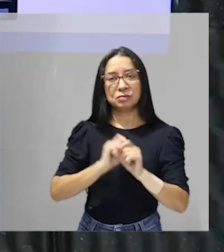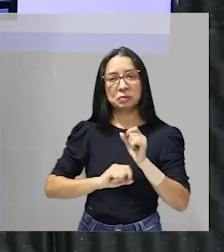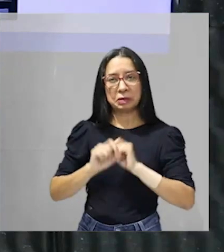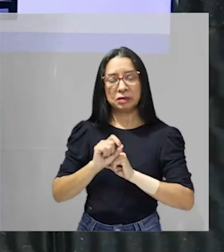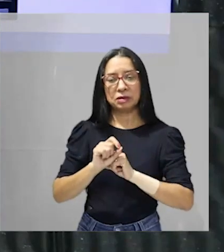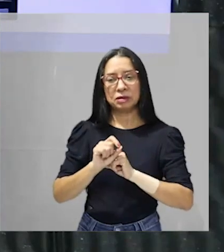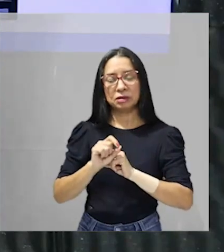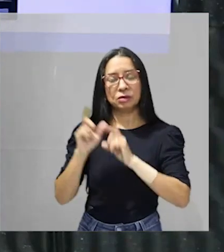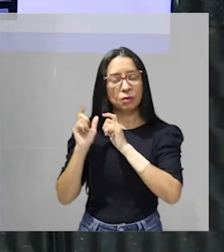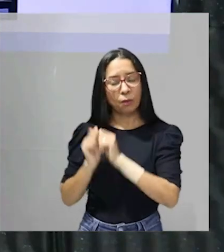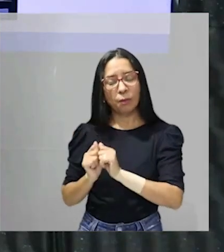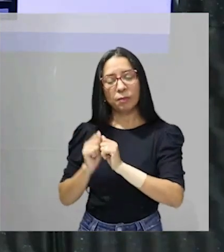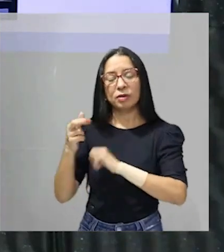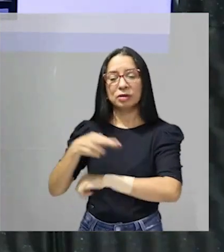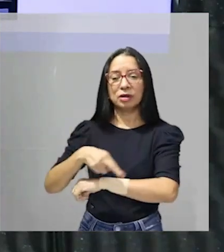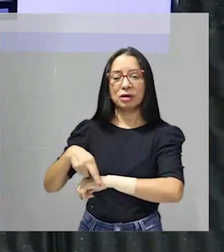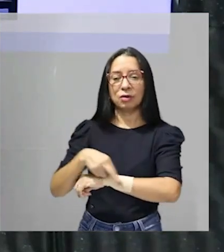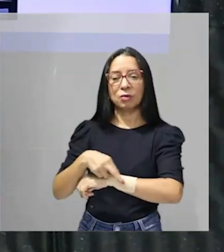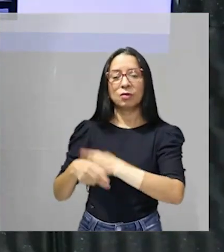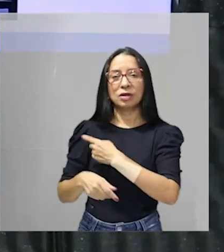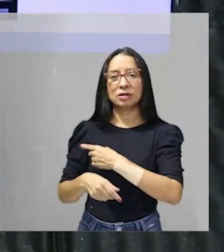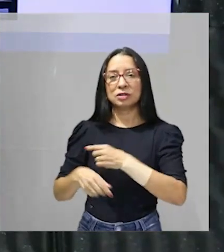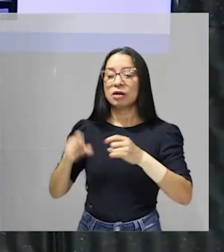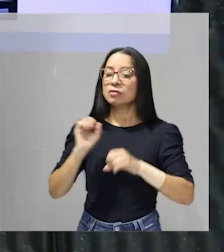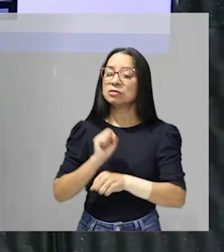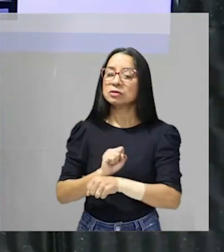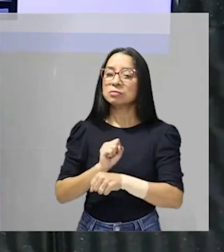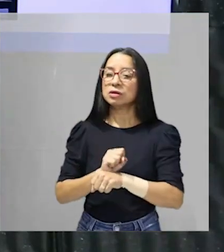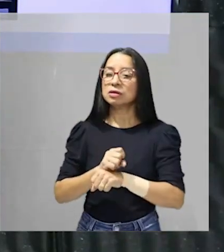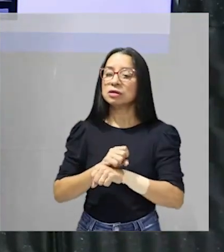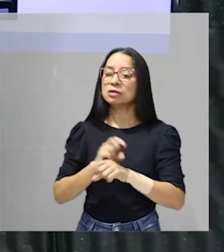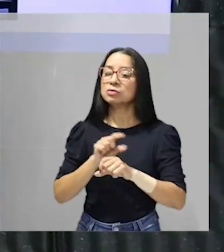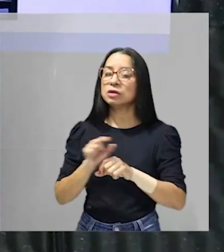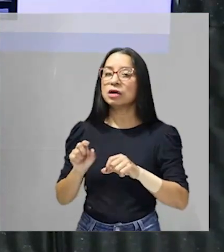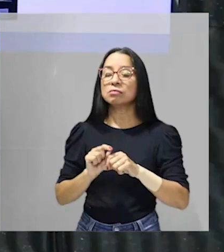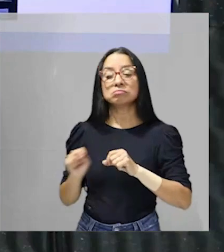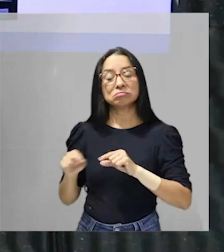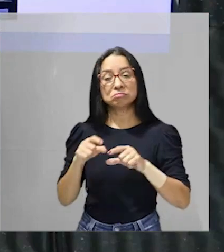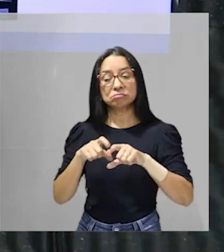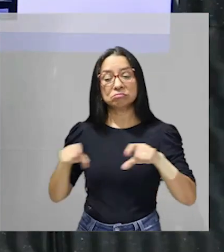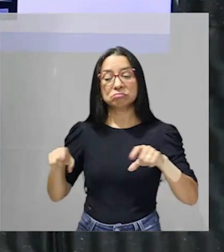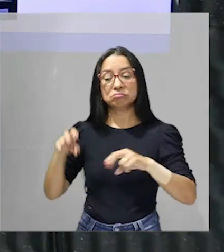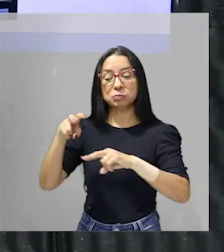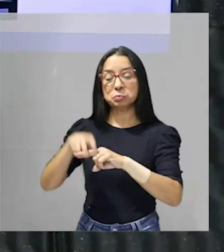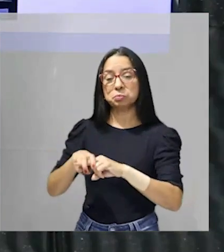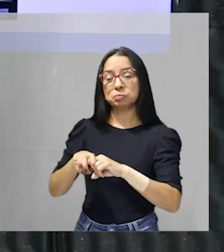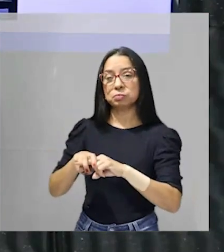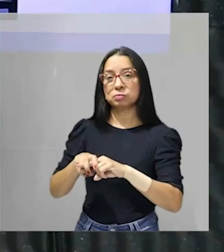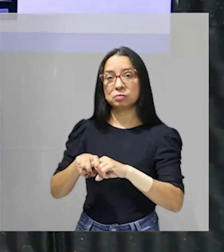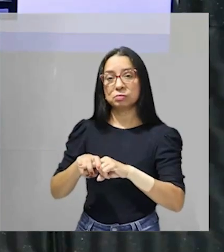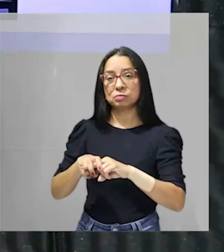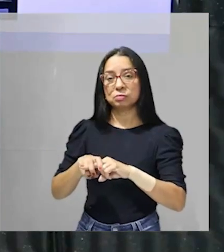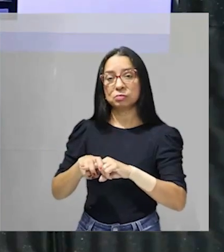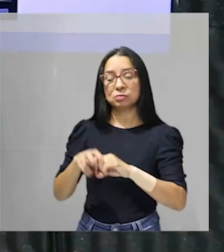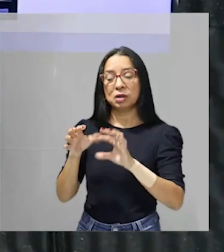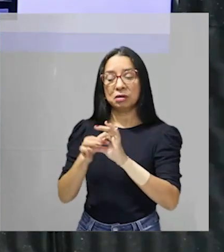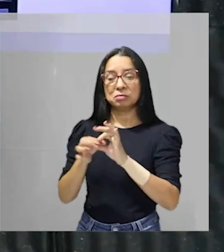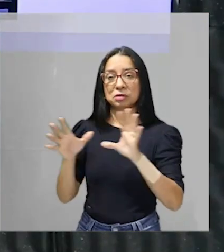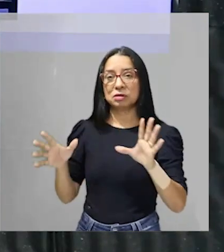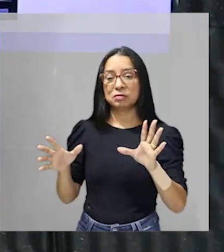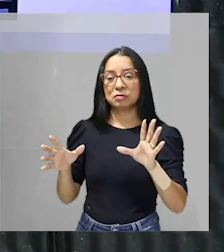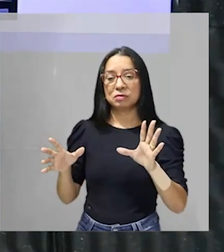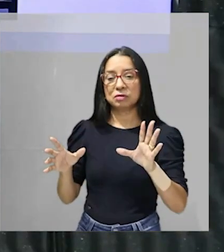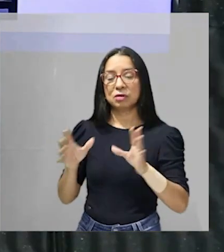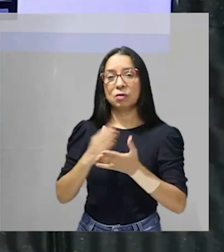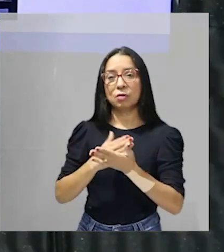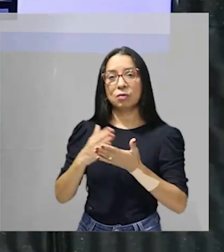e o Smith estava numa estação de metrô com seu filho com medo de dormir ali no banco ao ar livre digamos assim